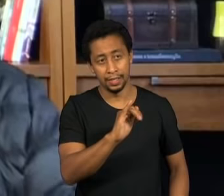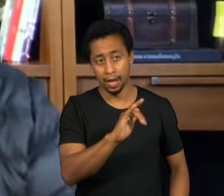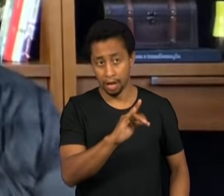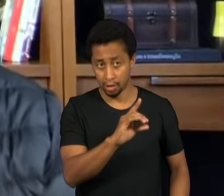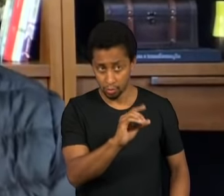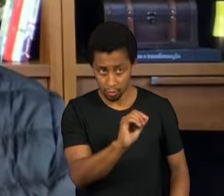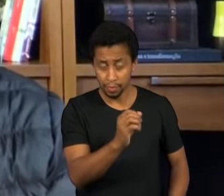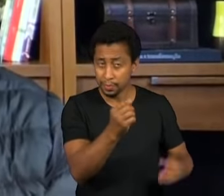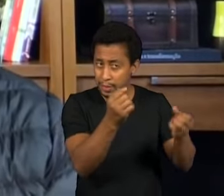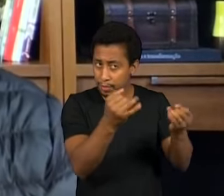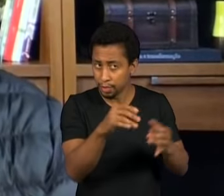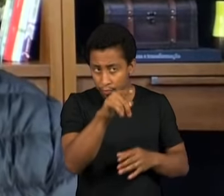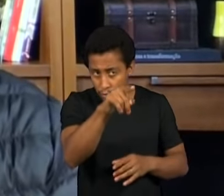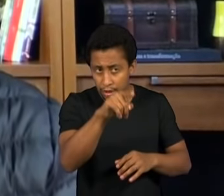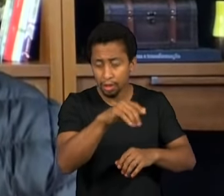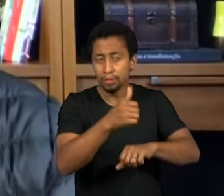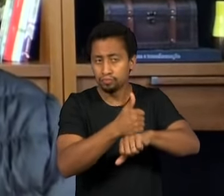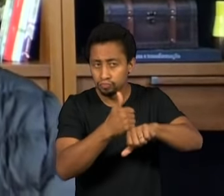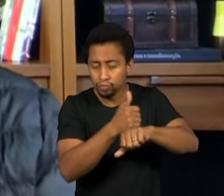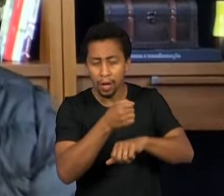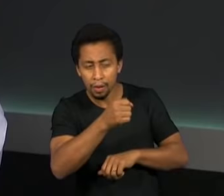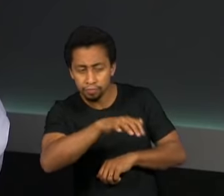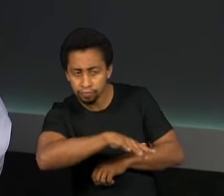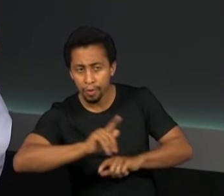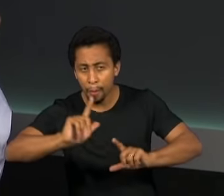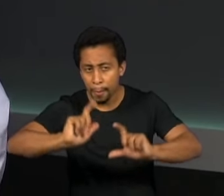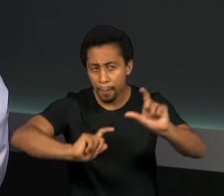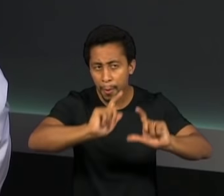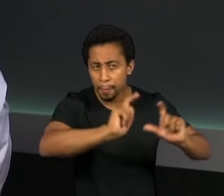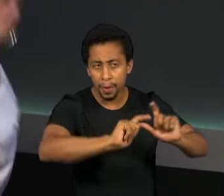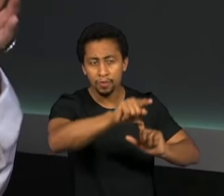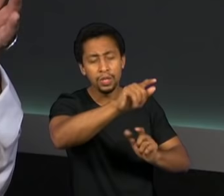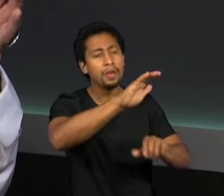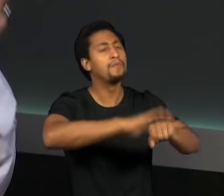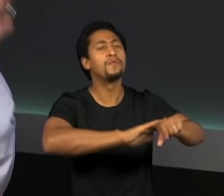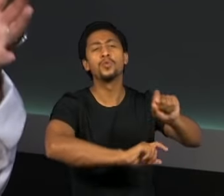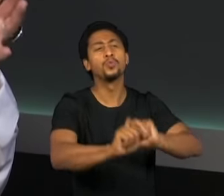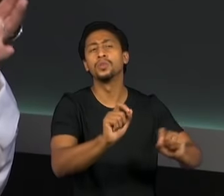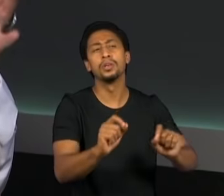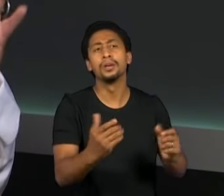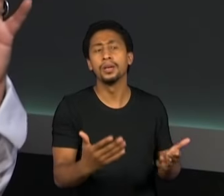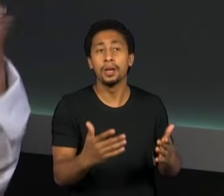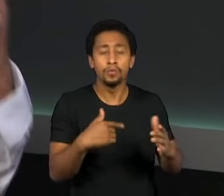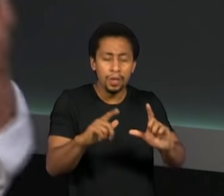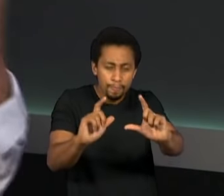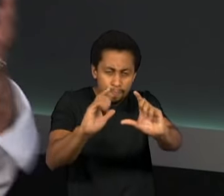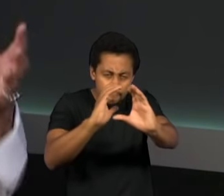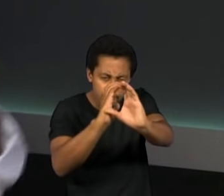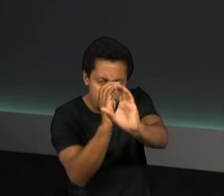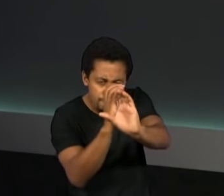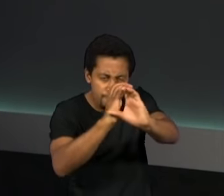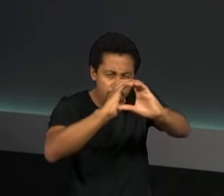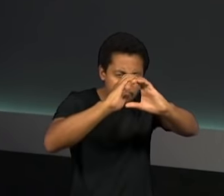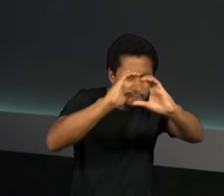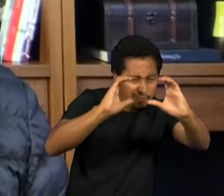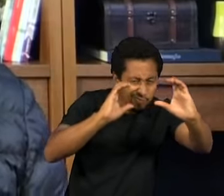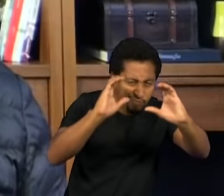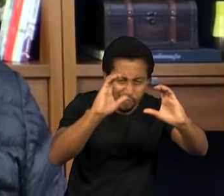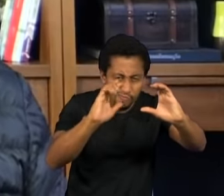sobre a sua fotografia, sobre a sua imagem. O que é que você busca no momento em que você aciona a sua